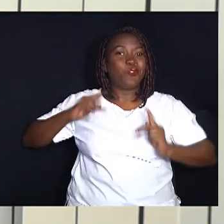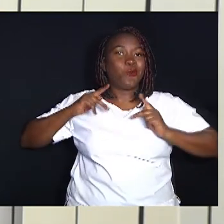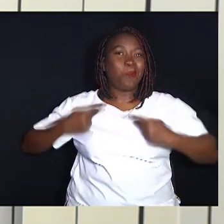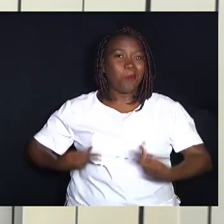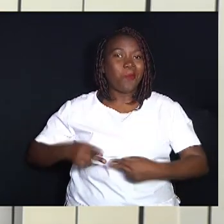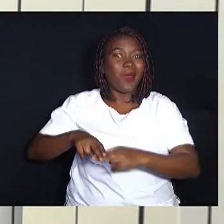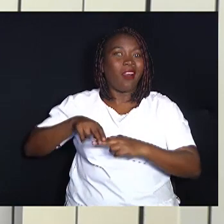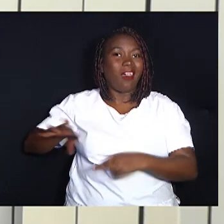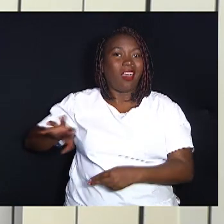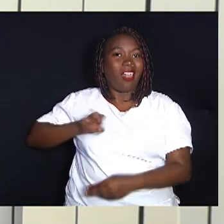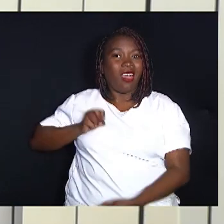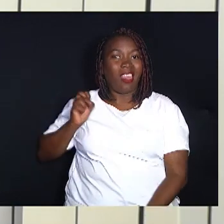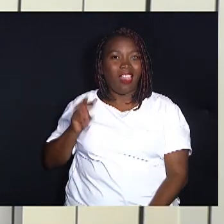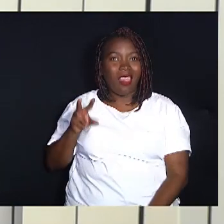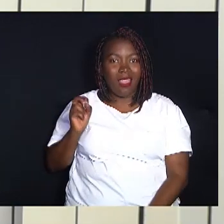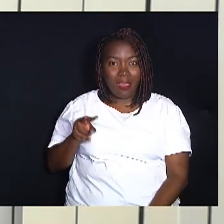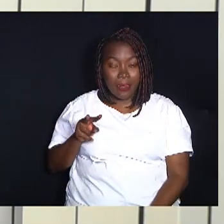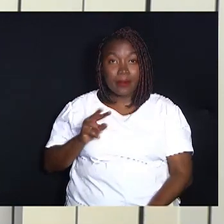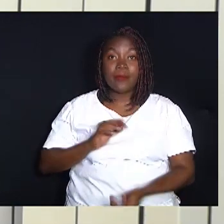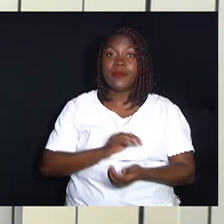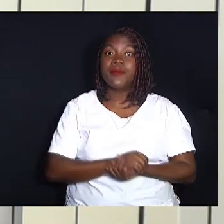intoxicação pela substância.